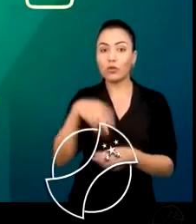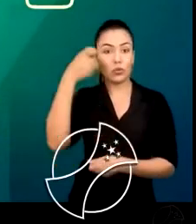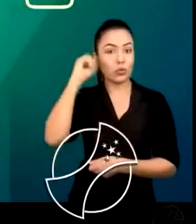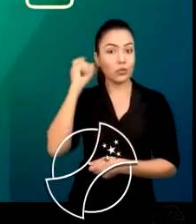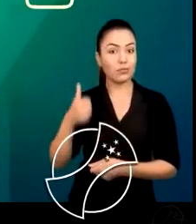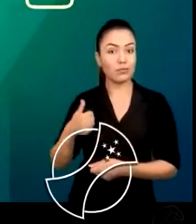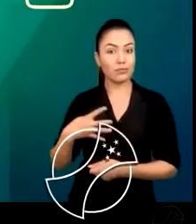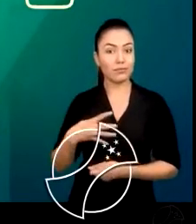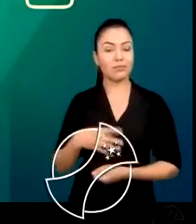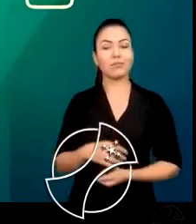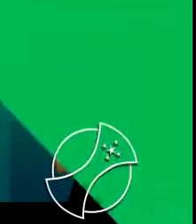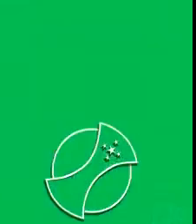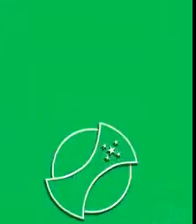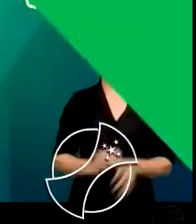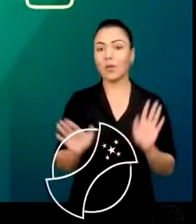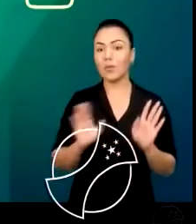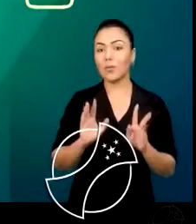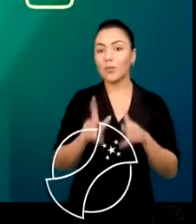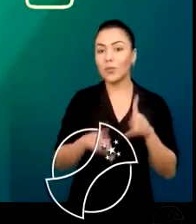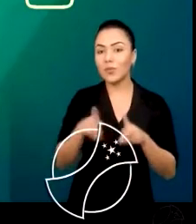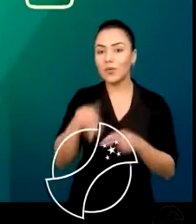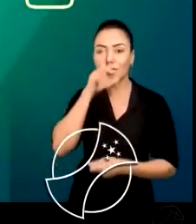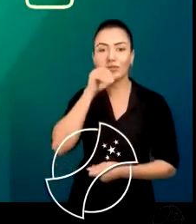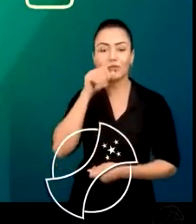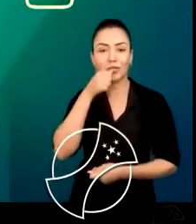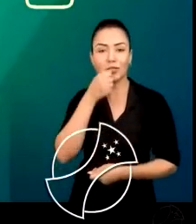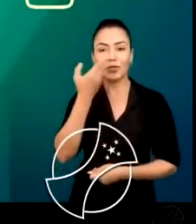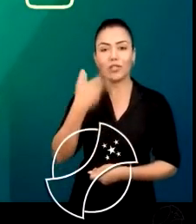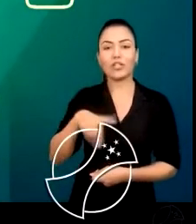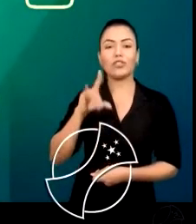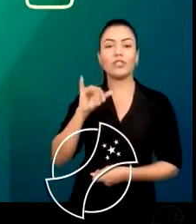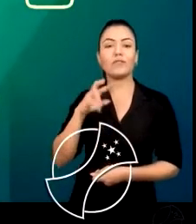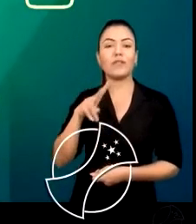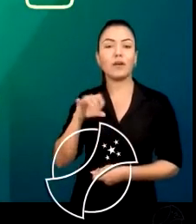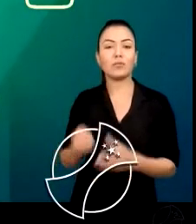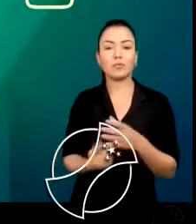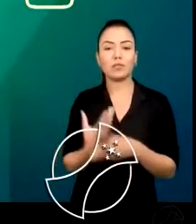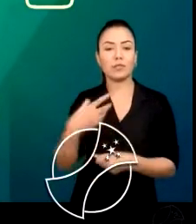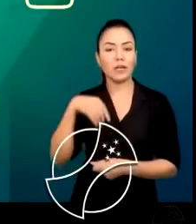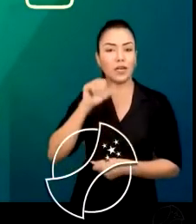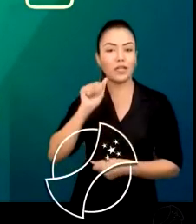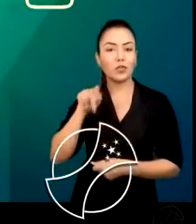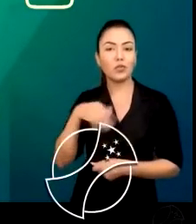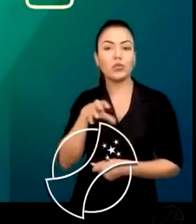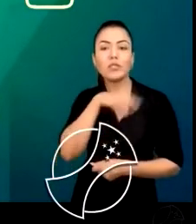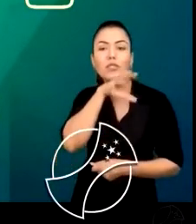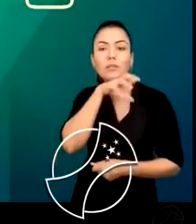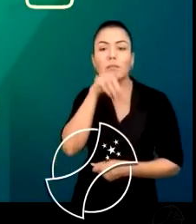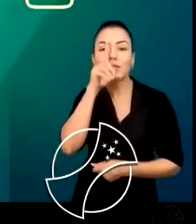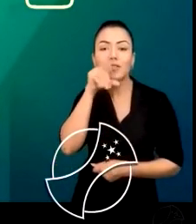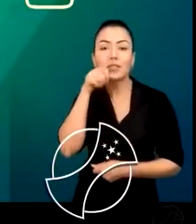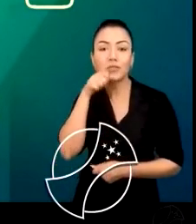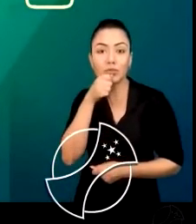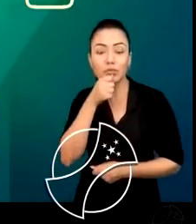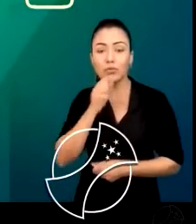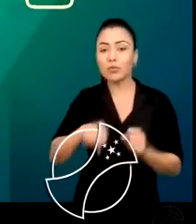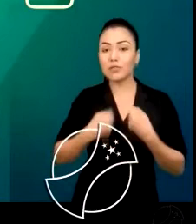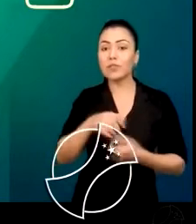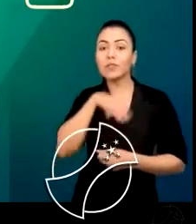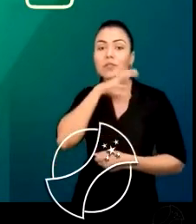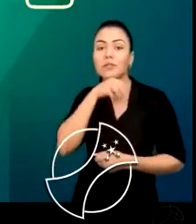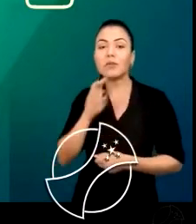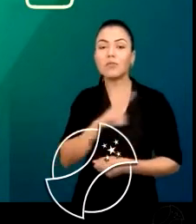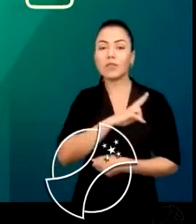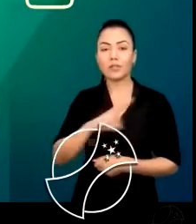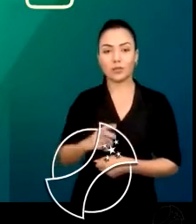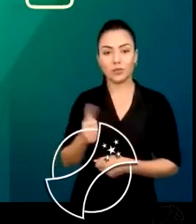confiança. Rodrigo, 14. Olá, população aracajuana. Sou Genivaldo Campos, fundador da Anjos dos Animais Aracaju. E em defesa dos